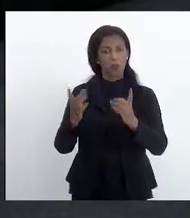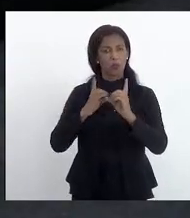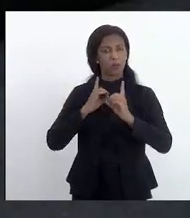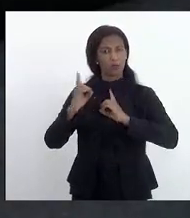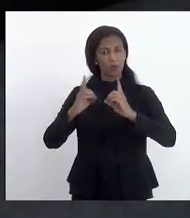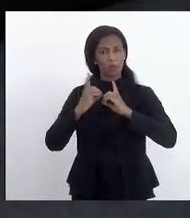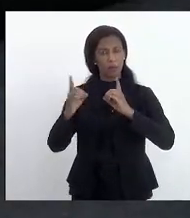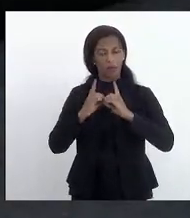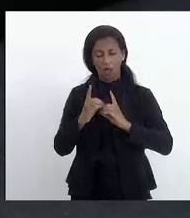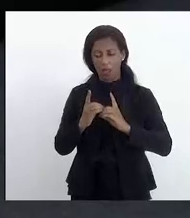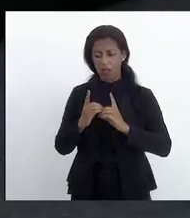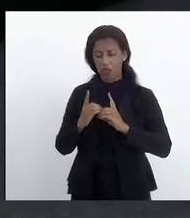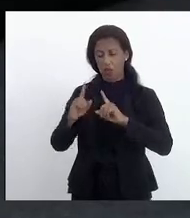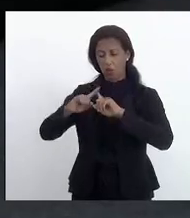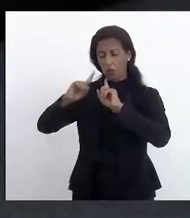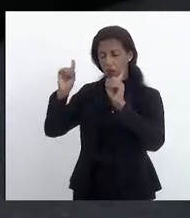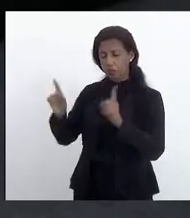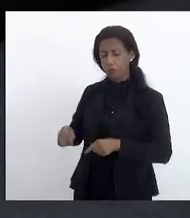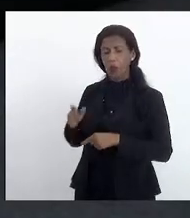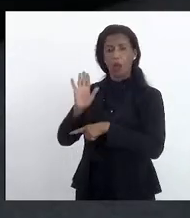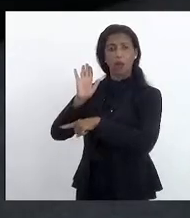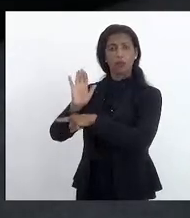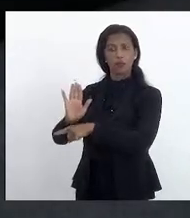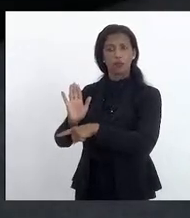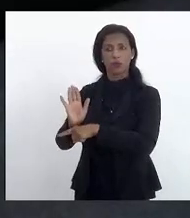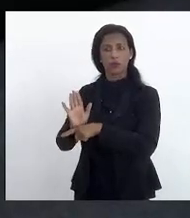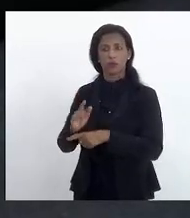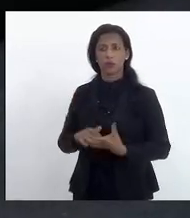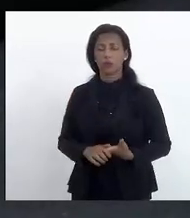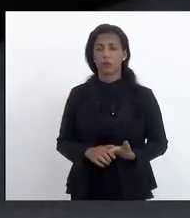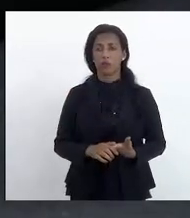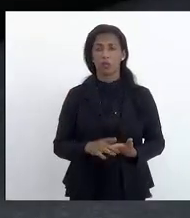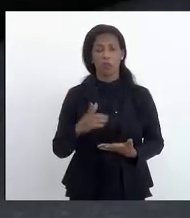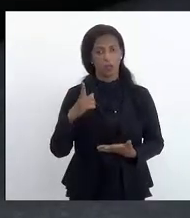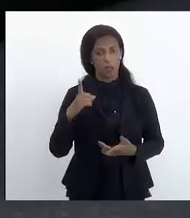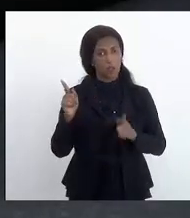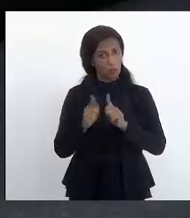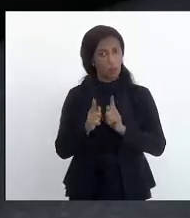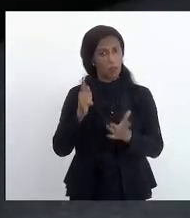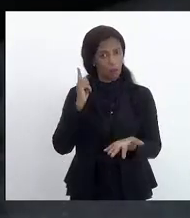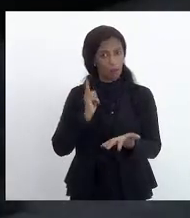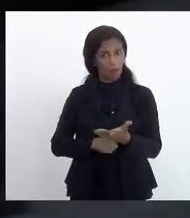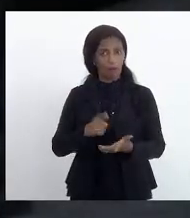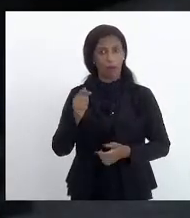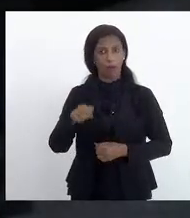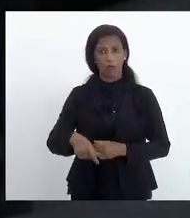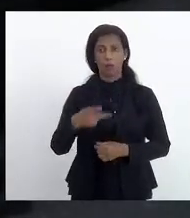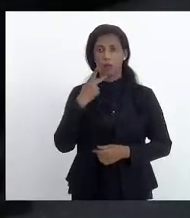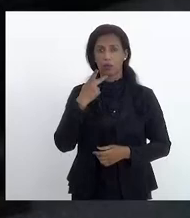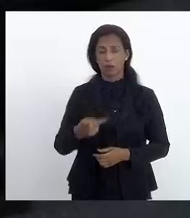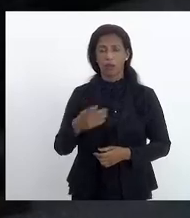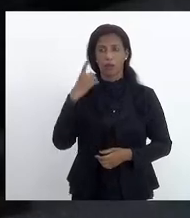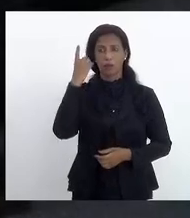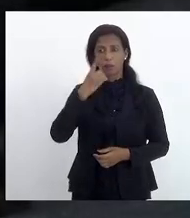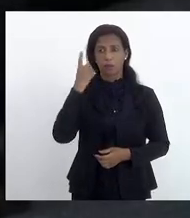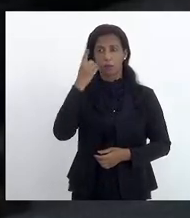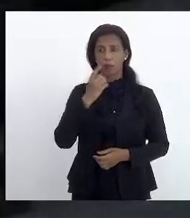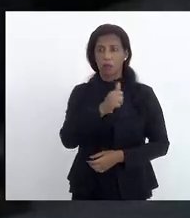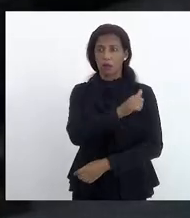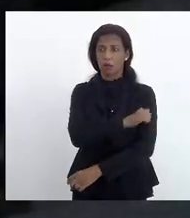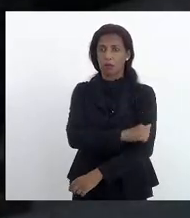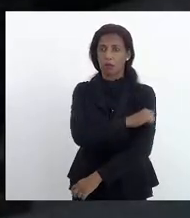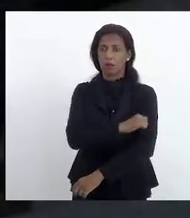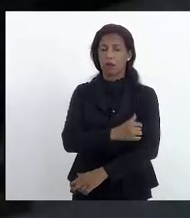em defesa dos servidores públicos. E quero registrar aqui o que foi dito pela deputada